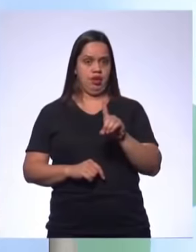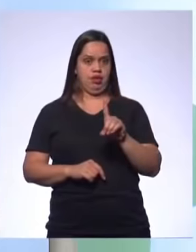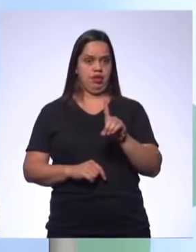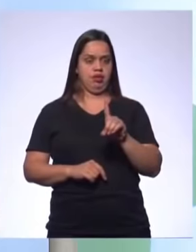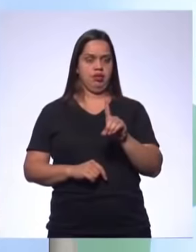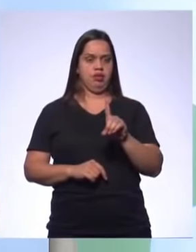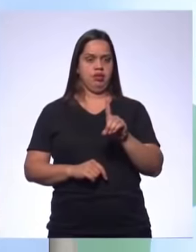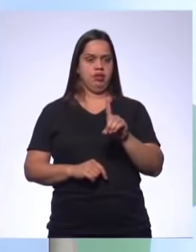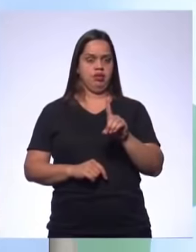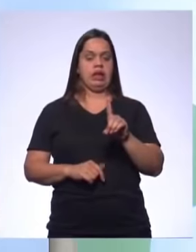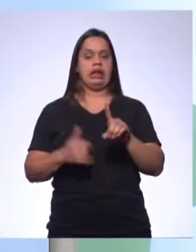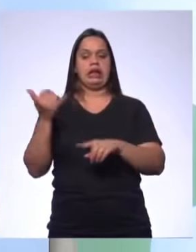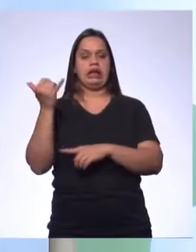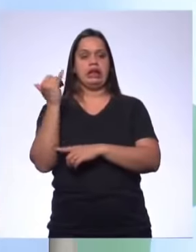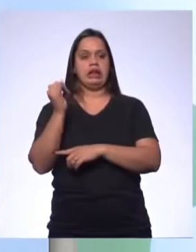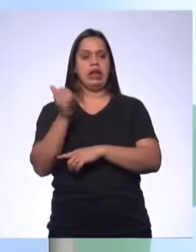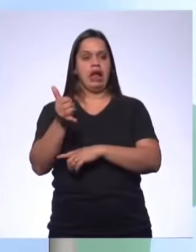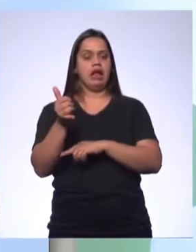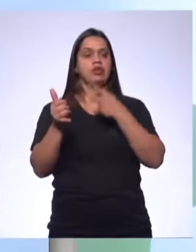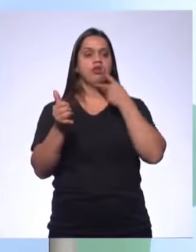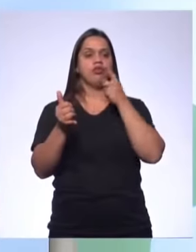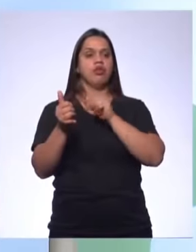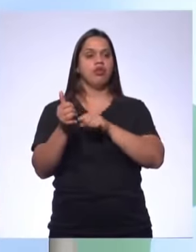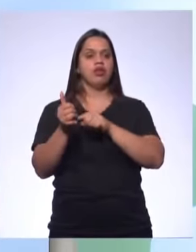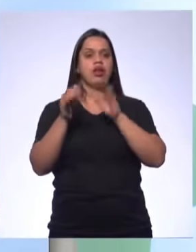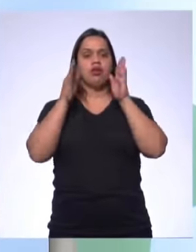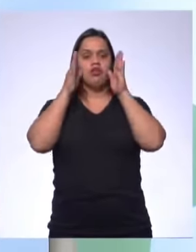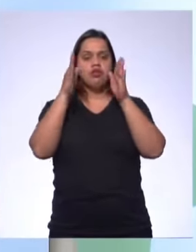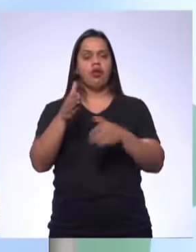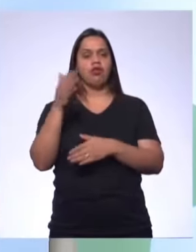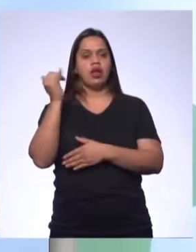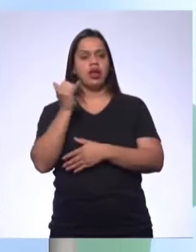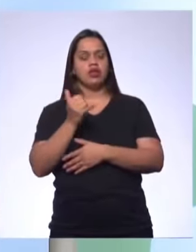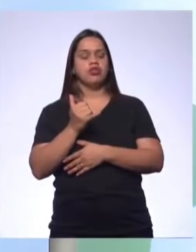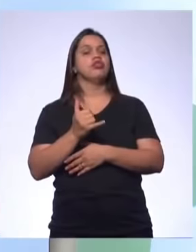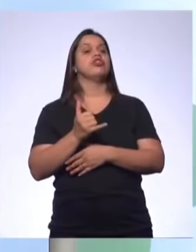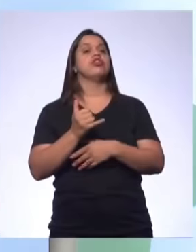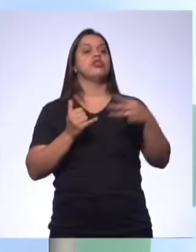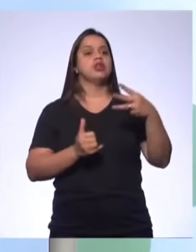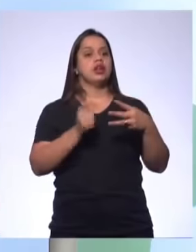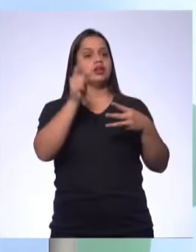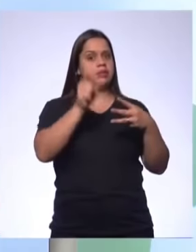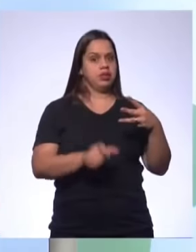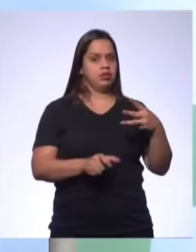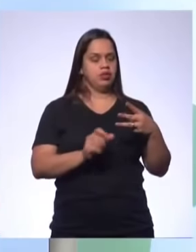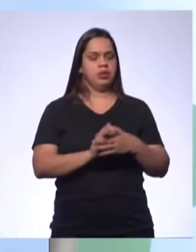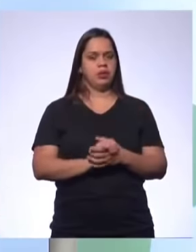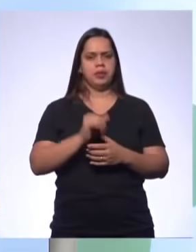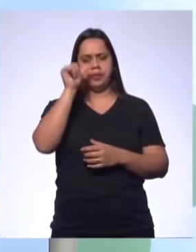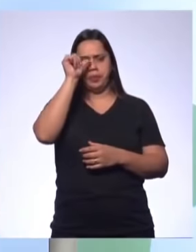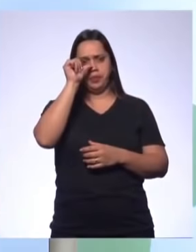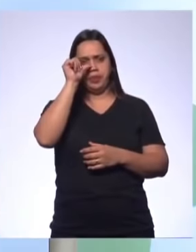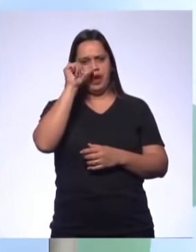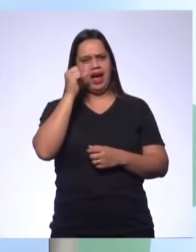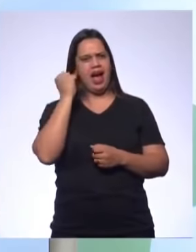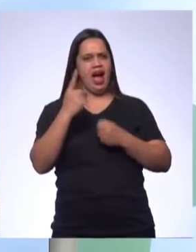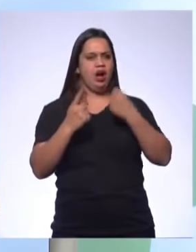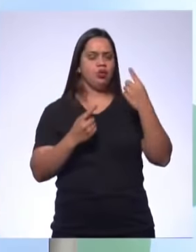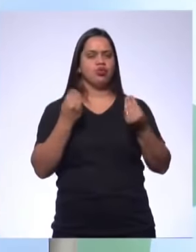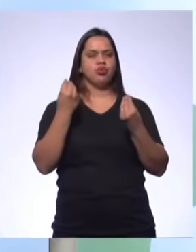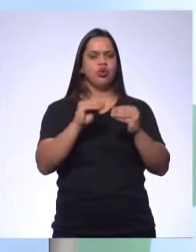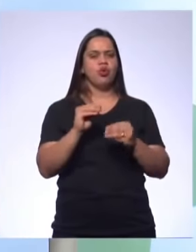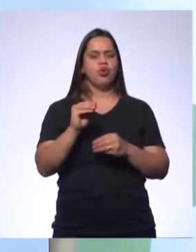e narrador. Eles colocaram lá foco narrativo em terceira pessoa. E eu vi aqui, alguns colocaram narrador personagem, mas a